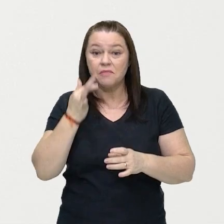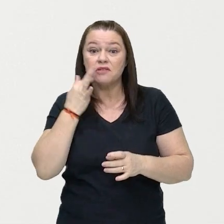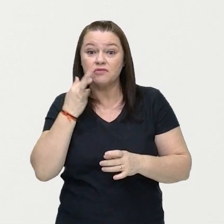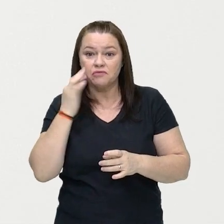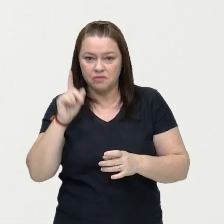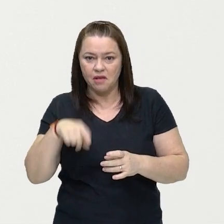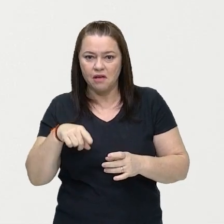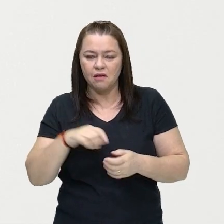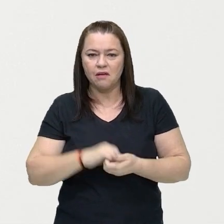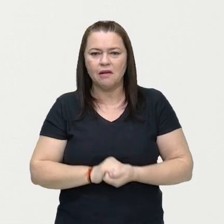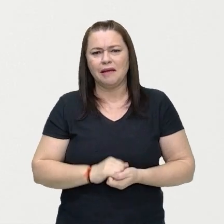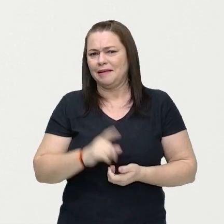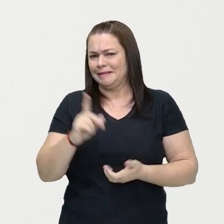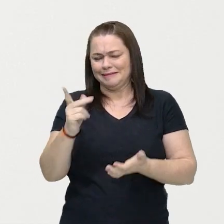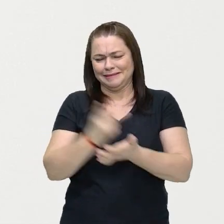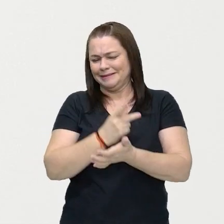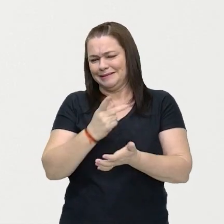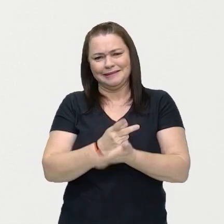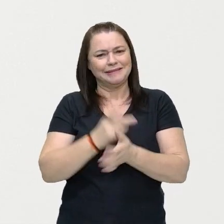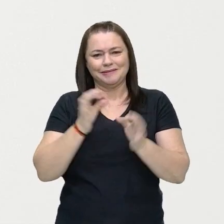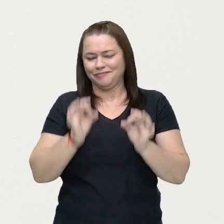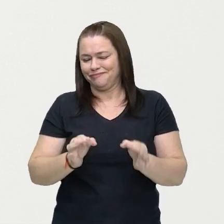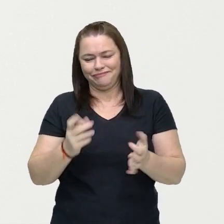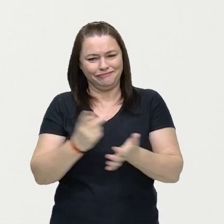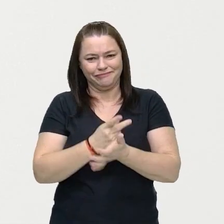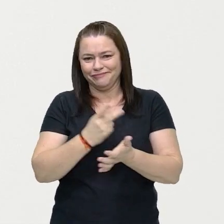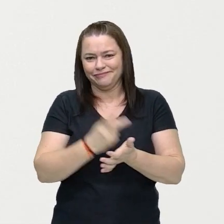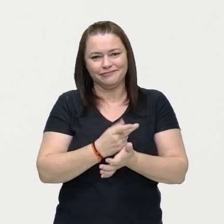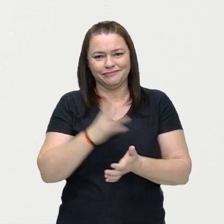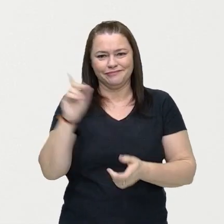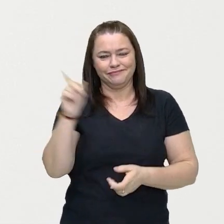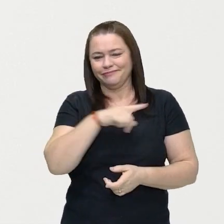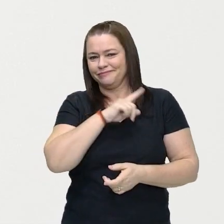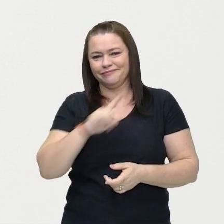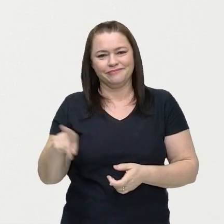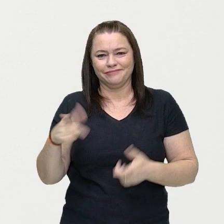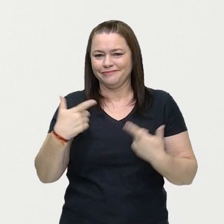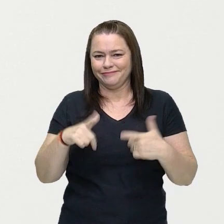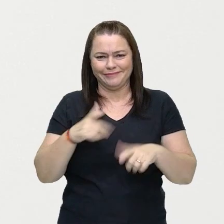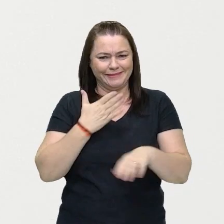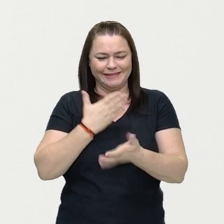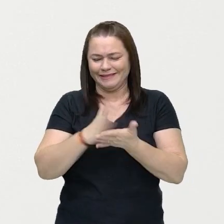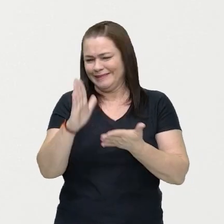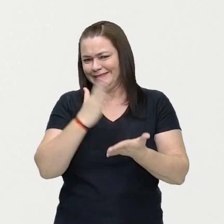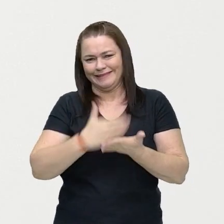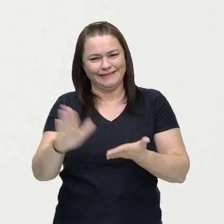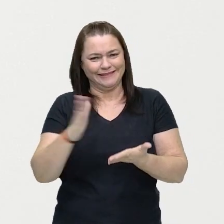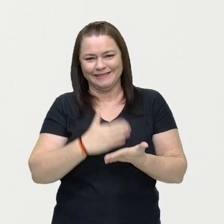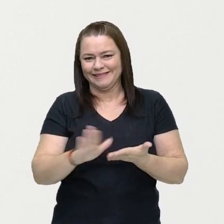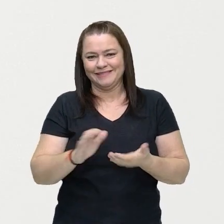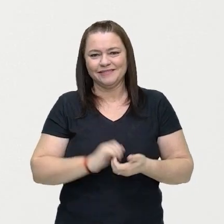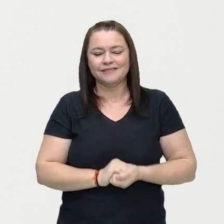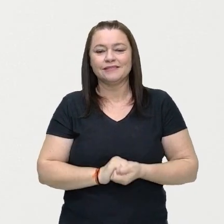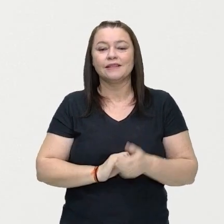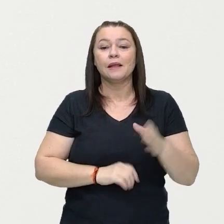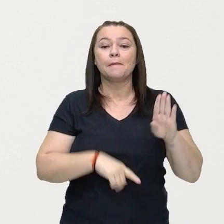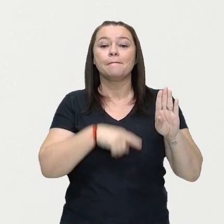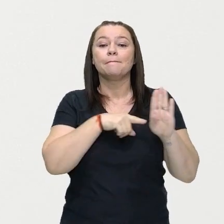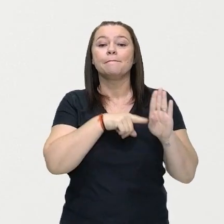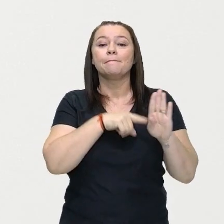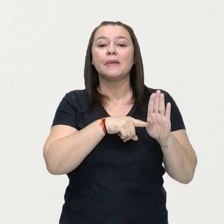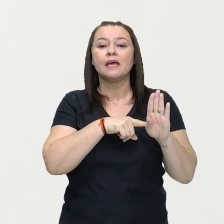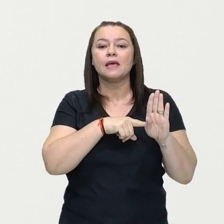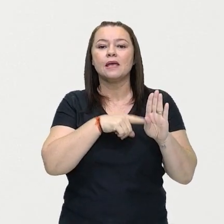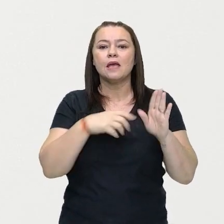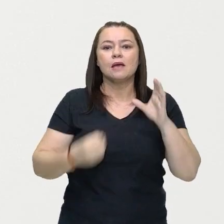frutas? Professor, essa daí está errada mesmo. Descarta, rapaz, que não tem nada a ver. Criação da Zona Franca de